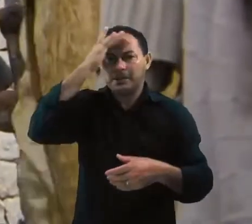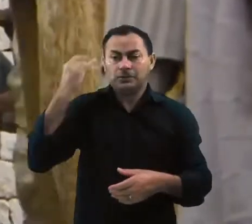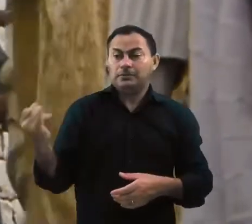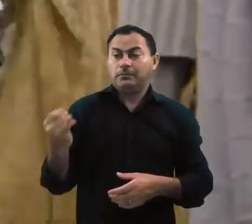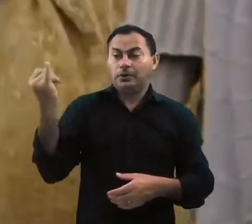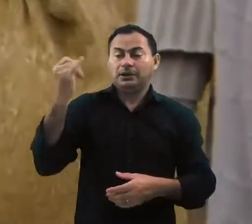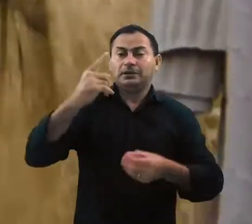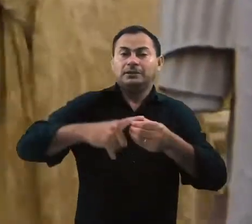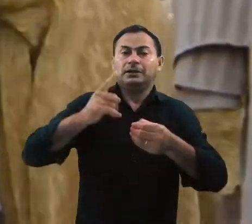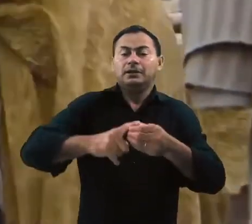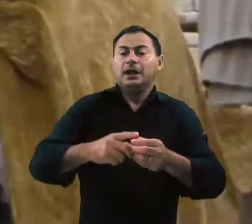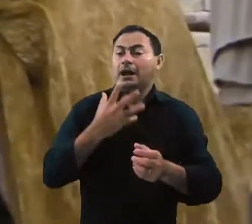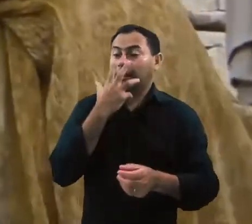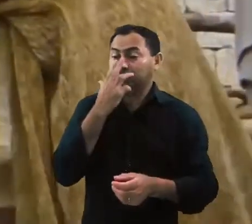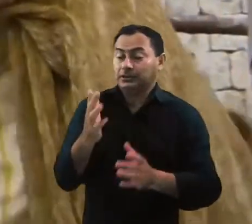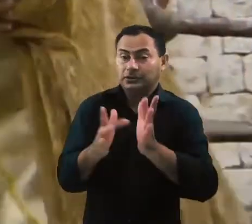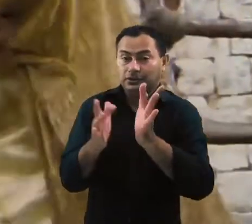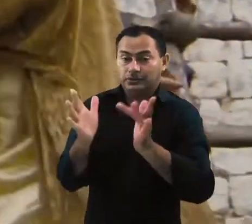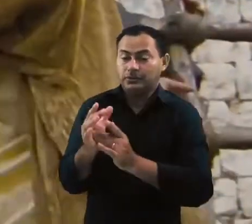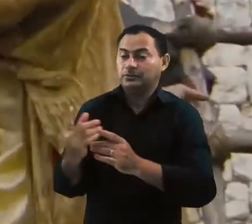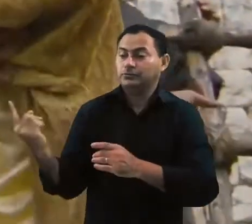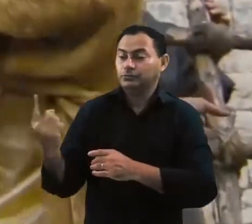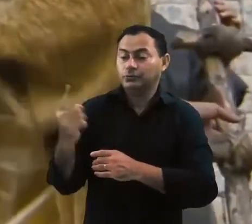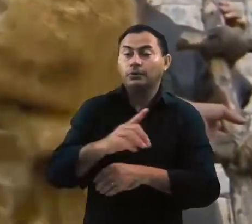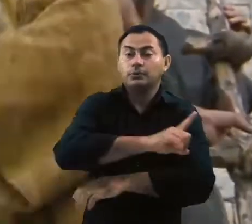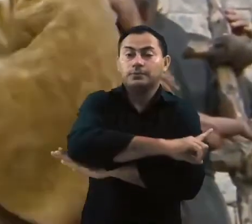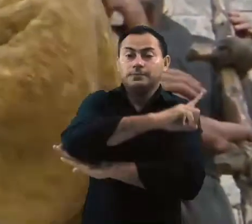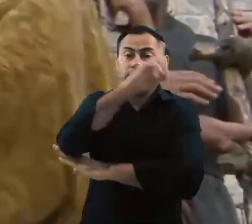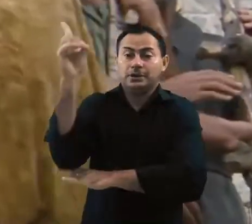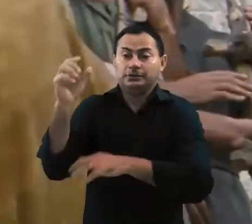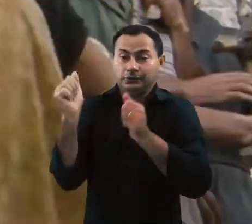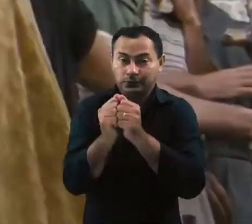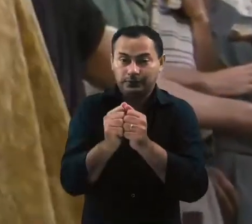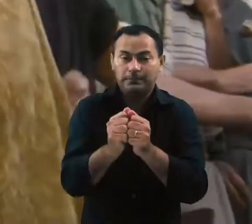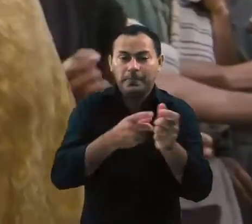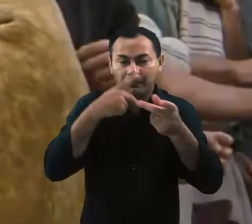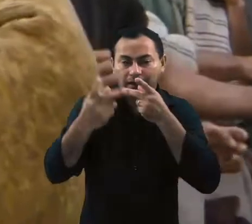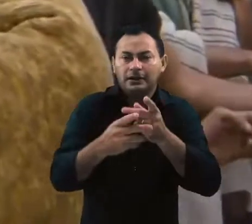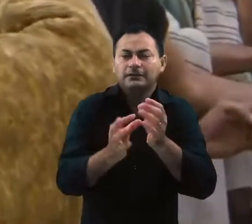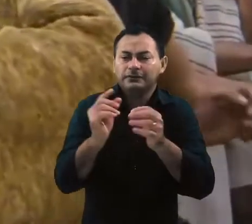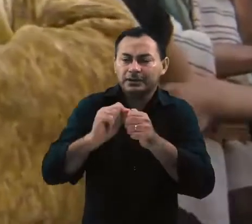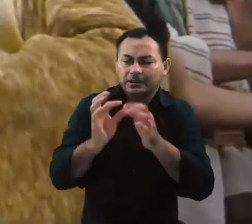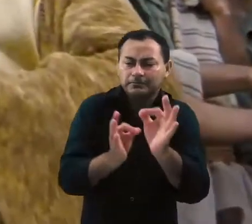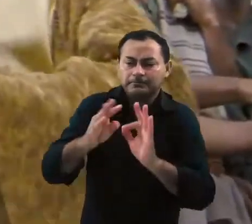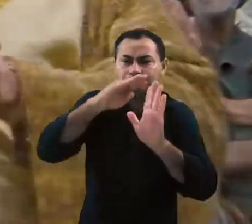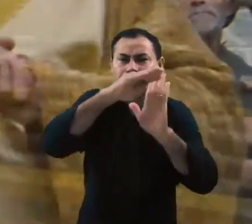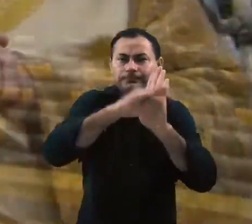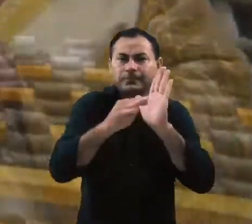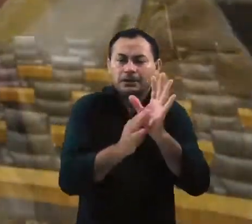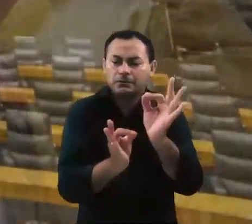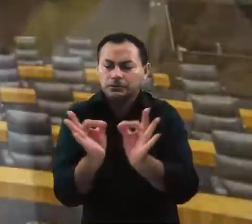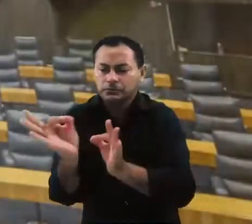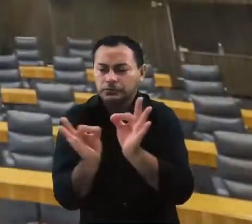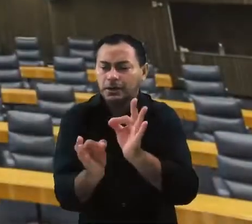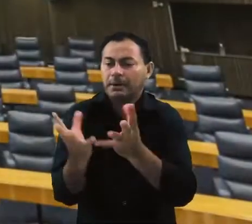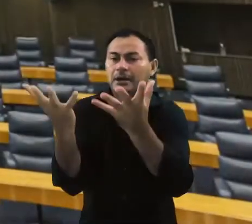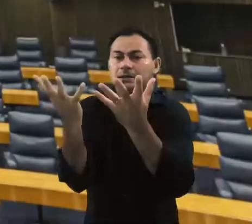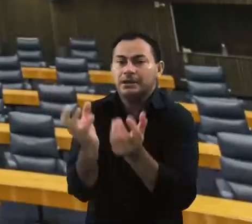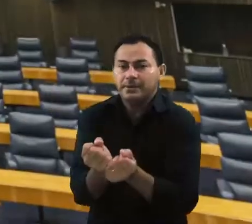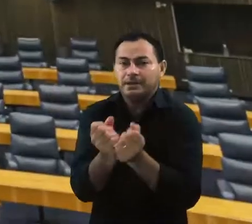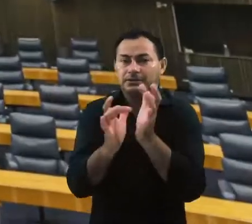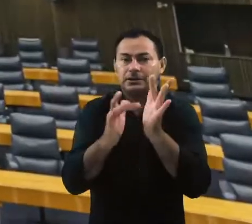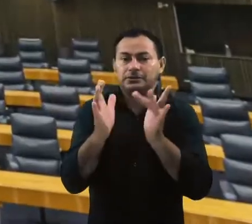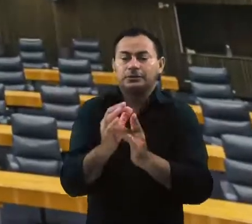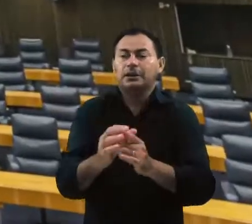vamos imaginar que as pessoas importantes dessa cidade é assim que Jesus fosse passar o dia com eles e fizessem planos e montar assim